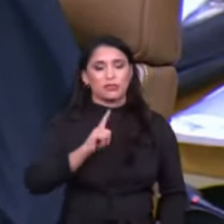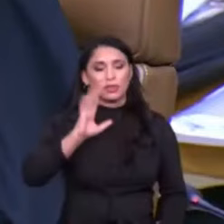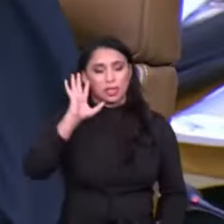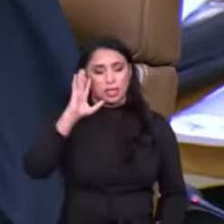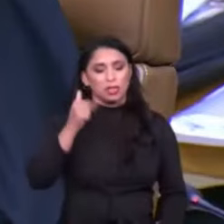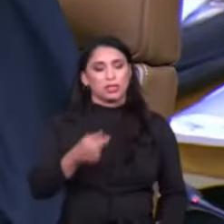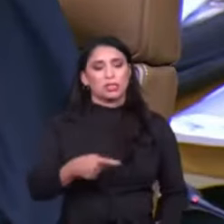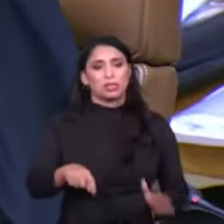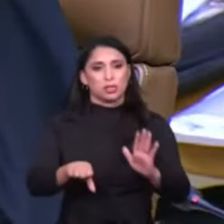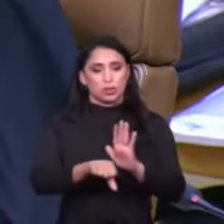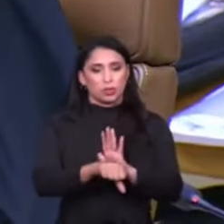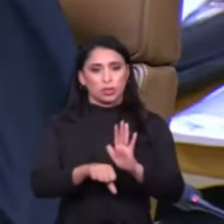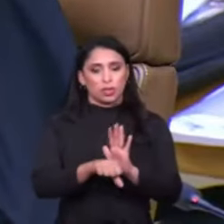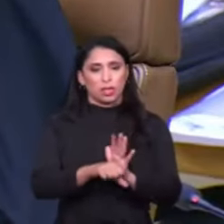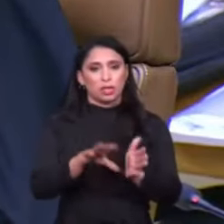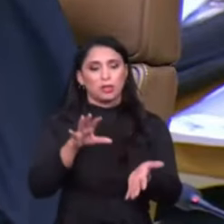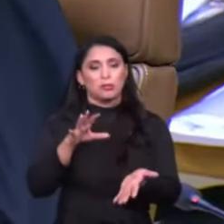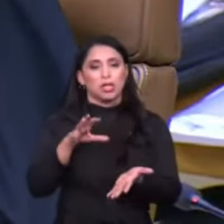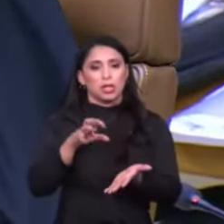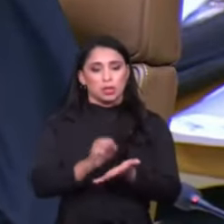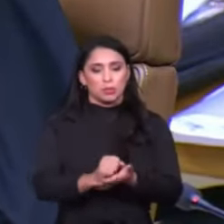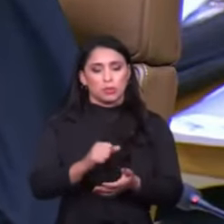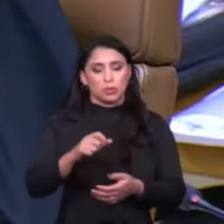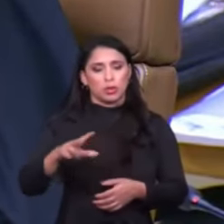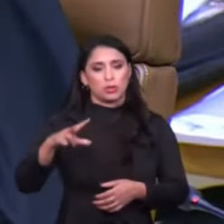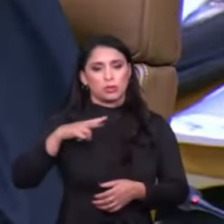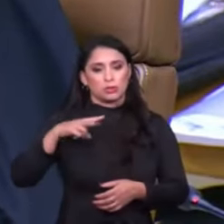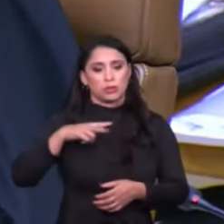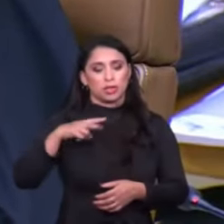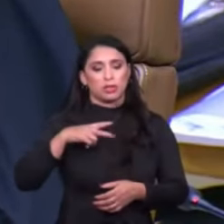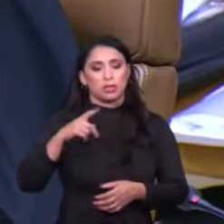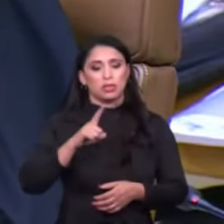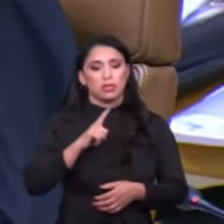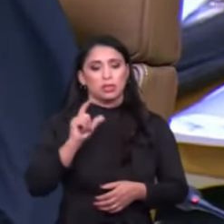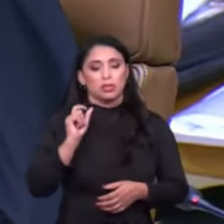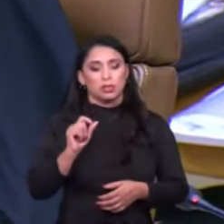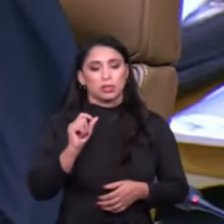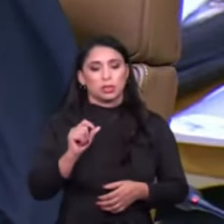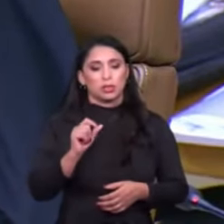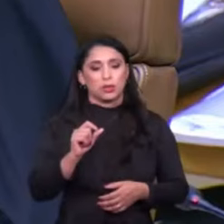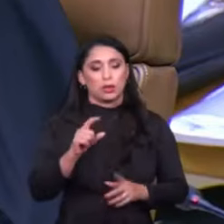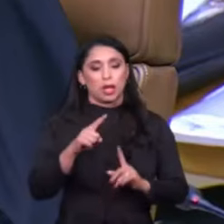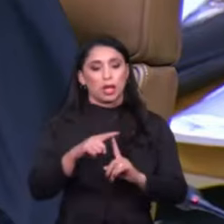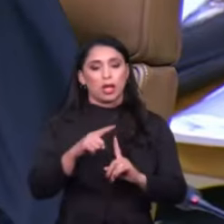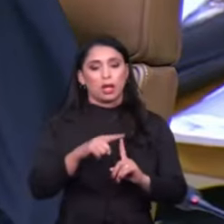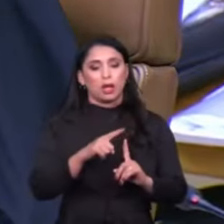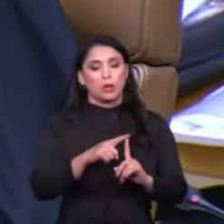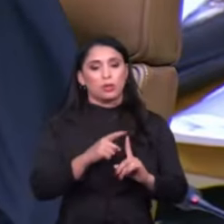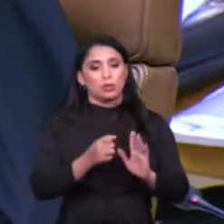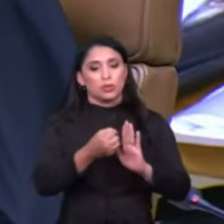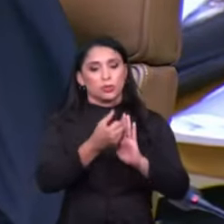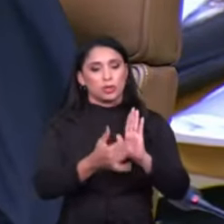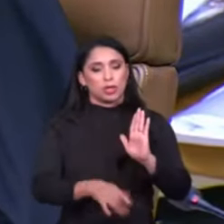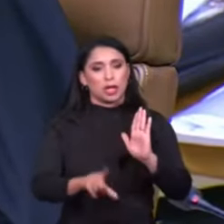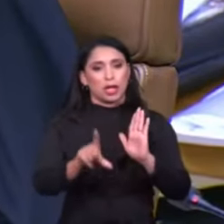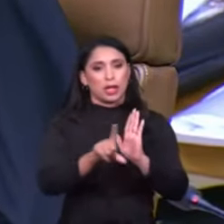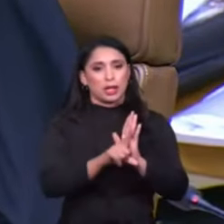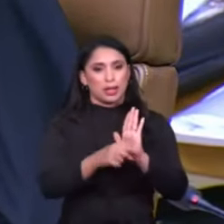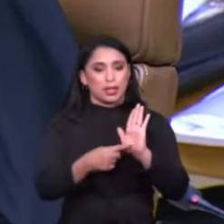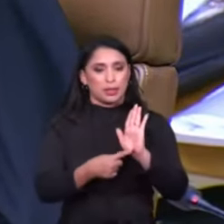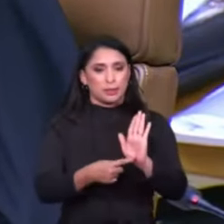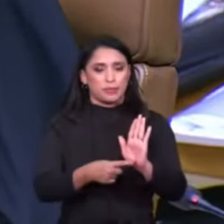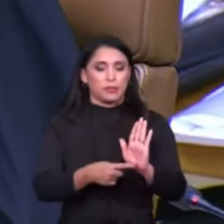para consumo pessoal, afastando a ocorrência da abolição criminis em relação ao tipo semelhante descrito na lei revogada.